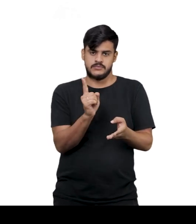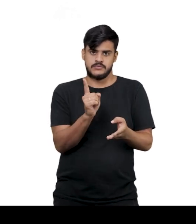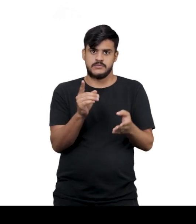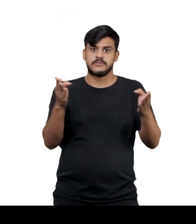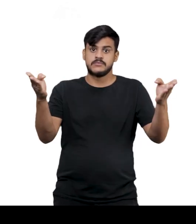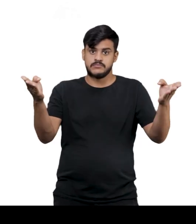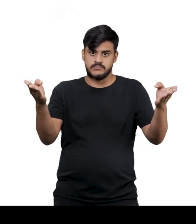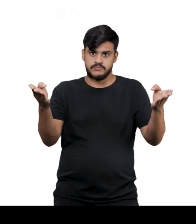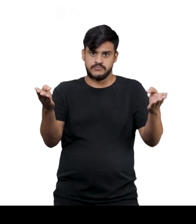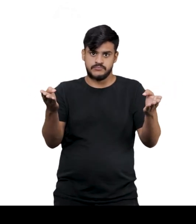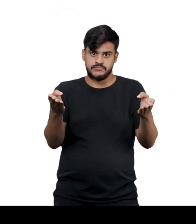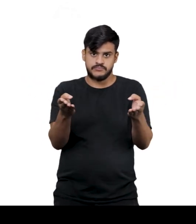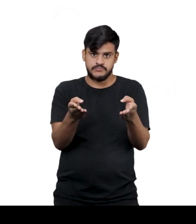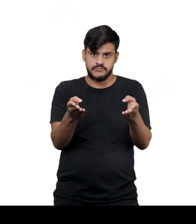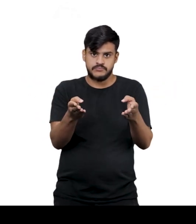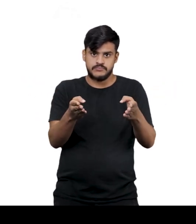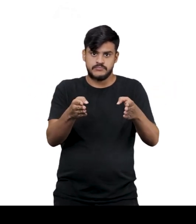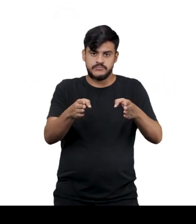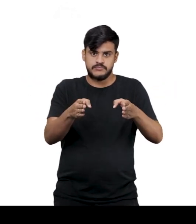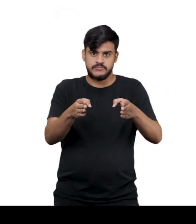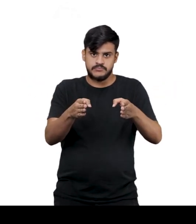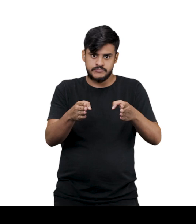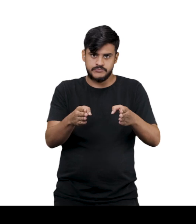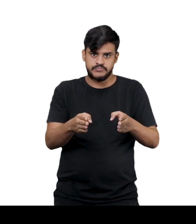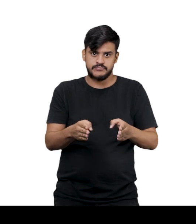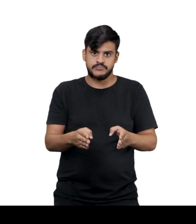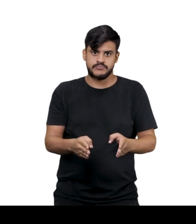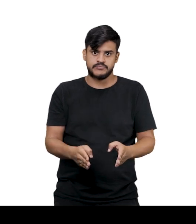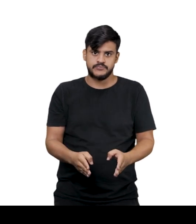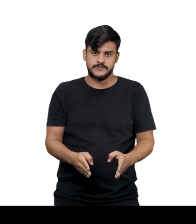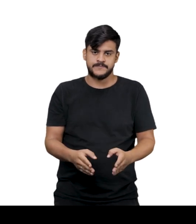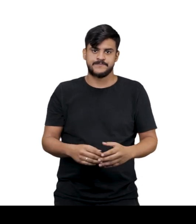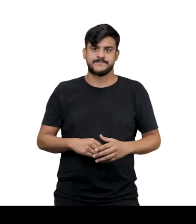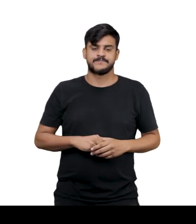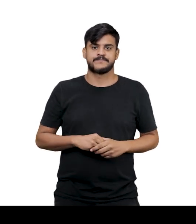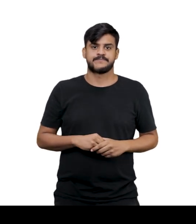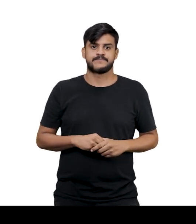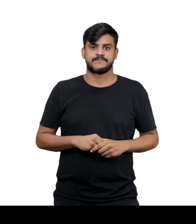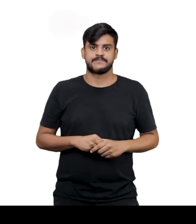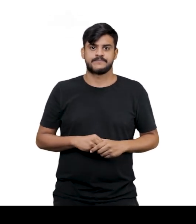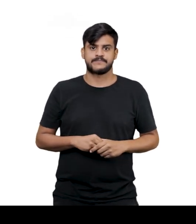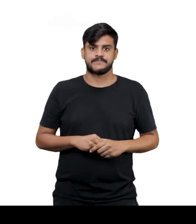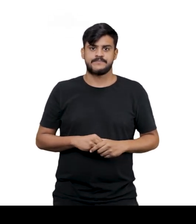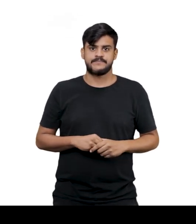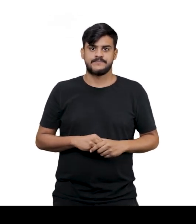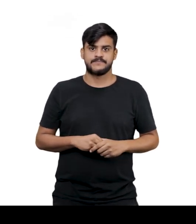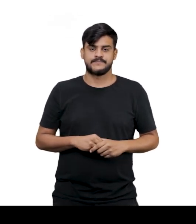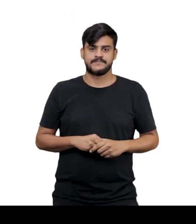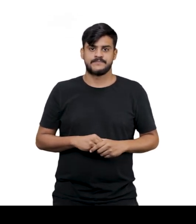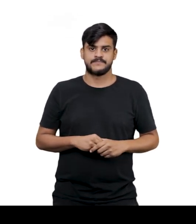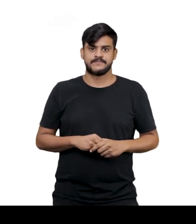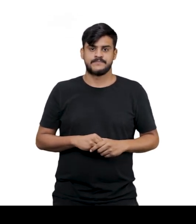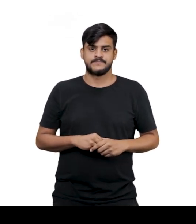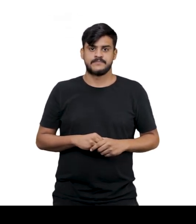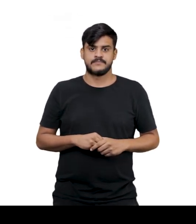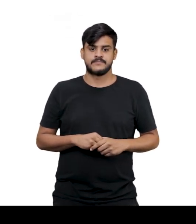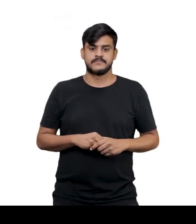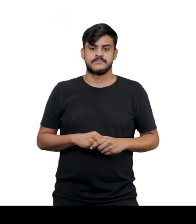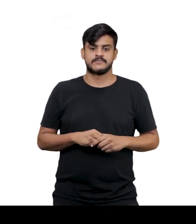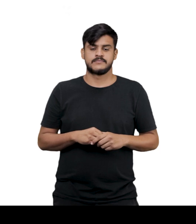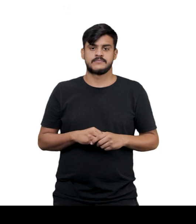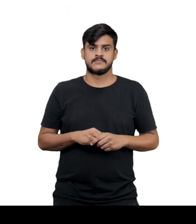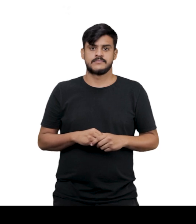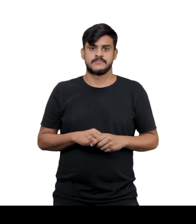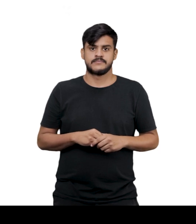lado, se dirigindo ao centro da obra, mas sem se encontrar no meio, pois param e descem reto até a parte inferior